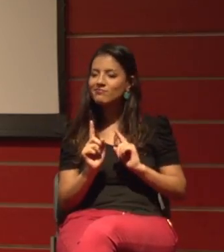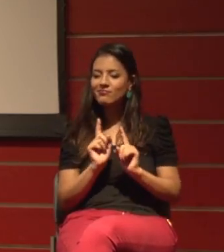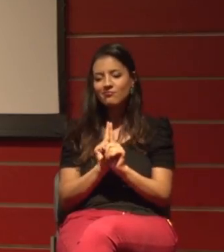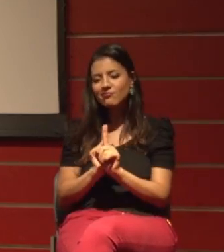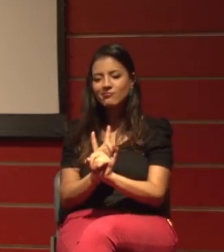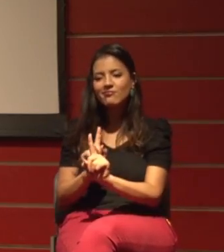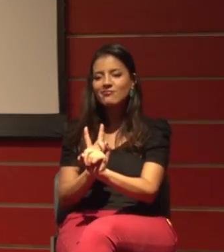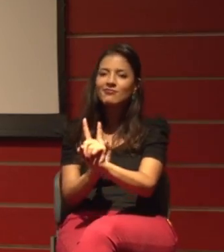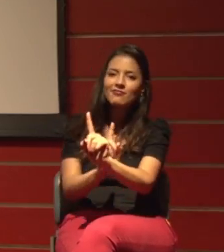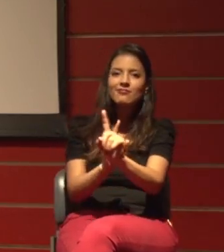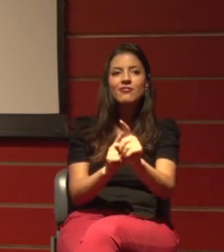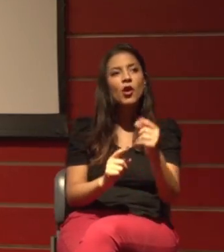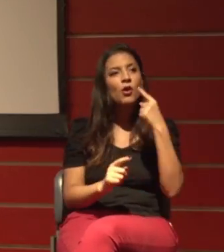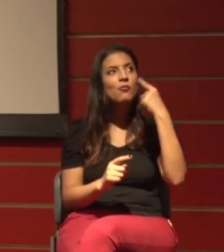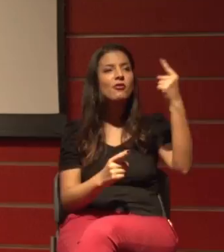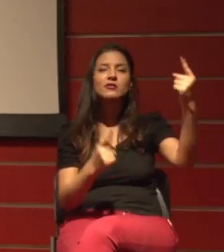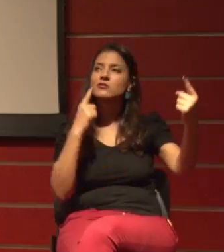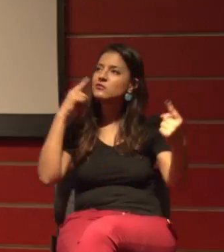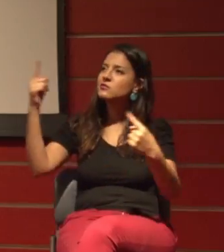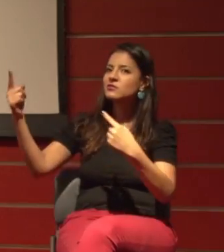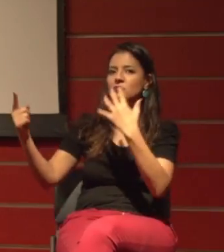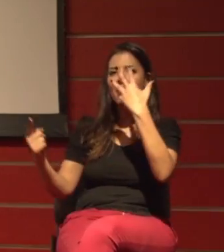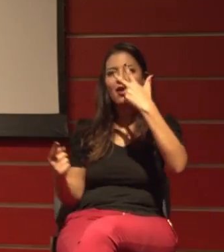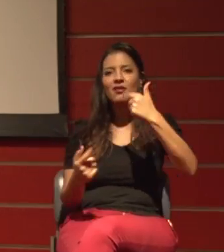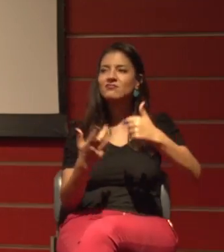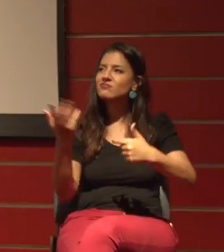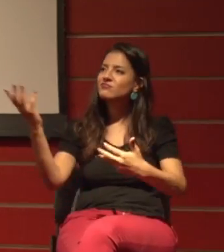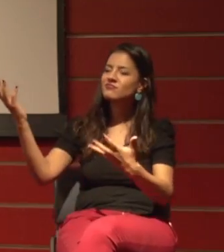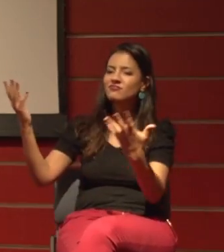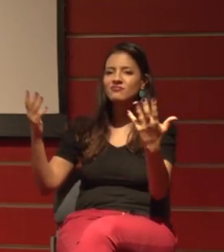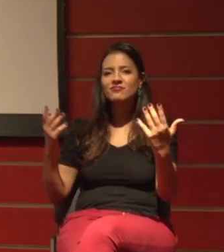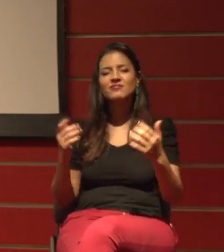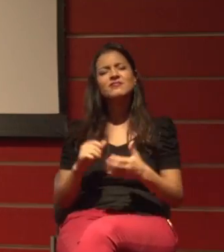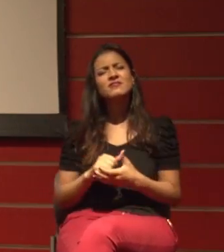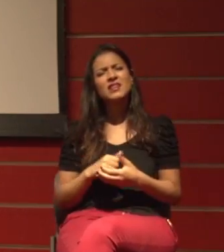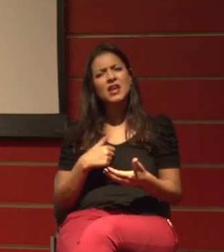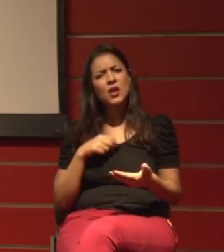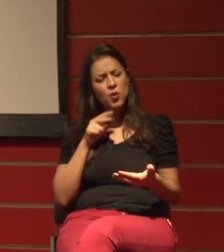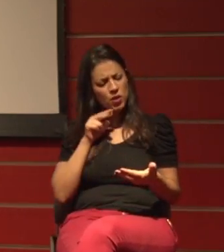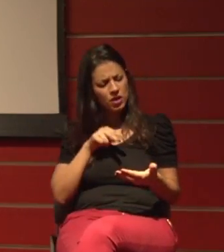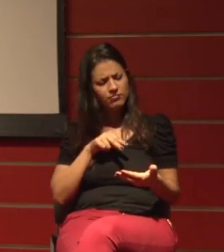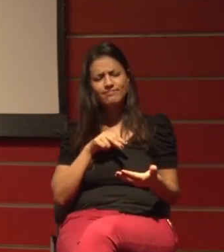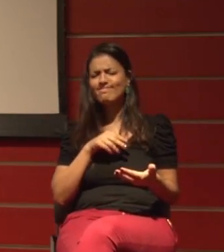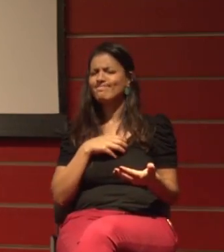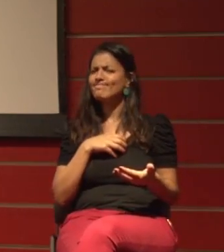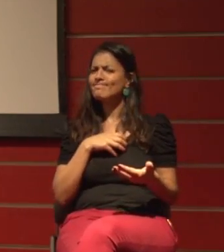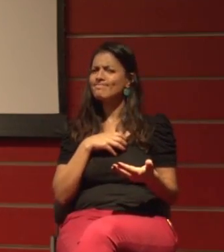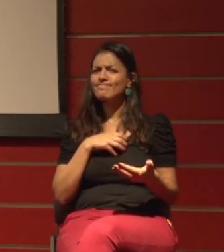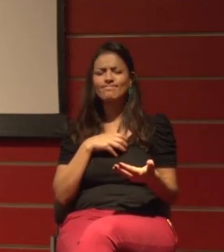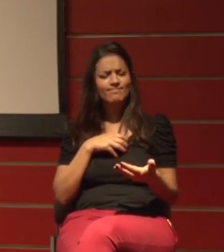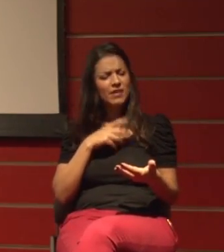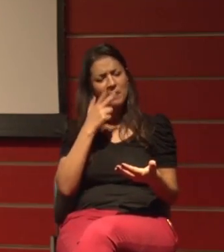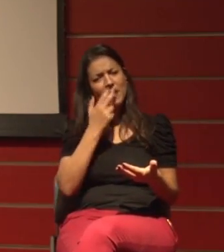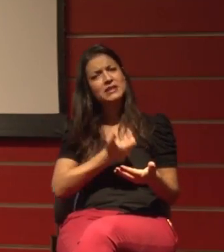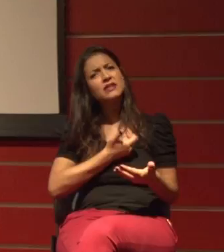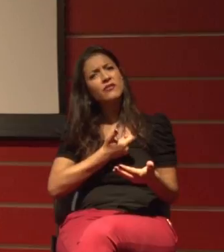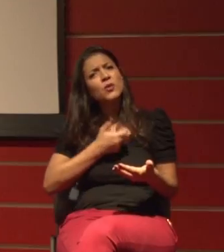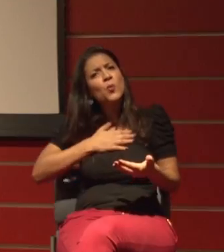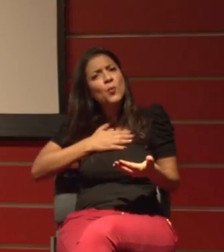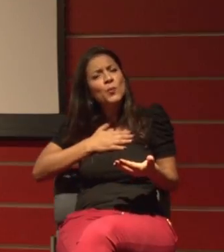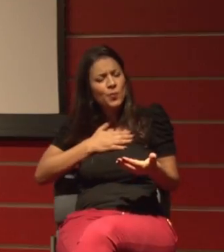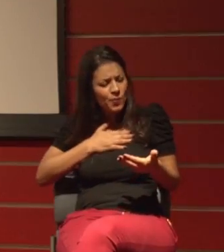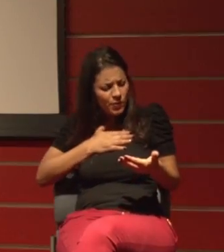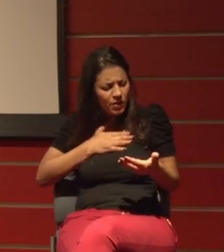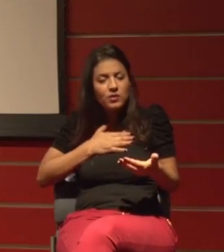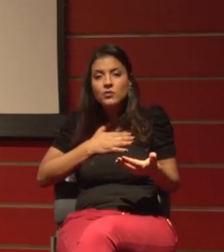fiquei Achei que ele tava falando comigo né Na época era 2001 joj amada ainda tava vivo e eu querendo mudar de